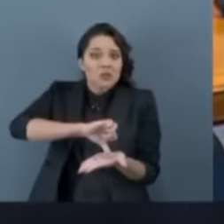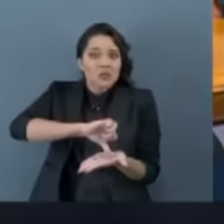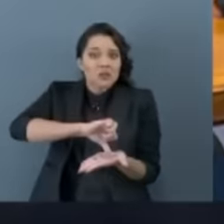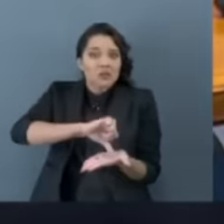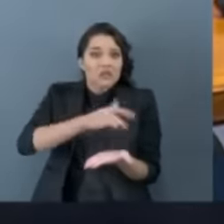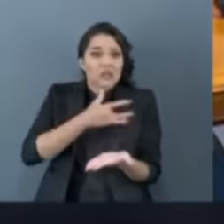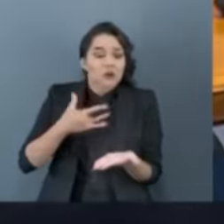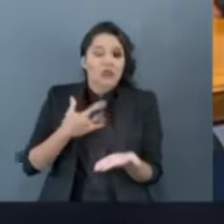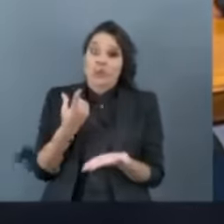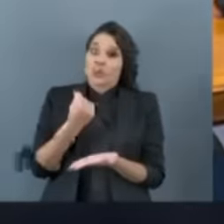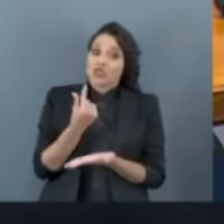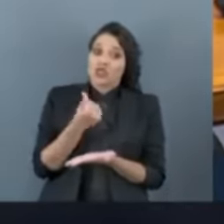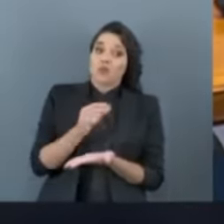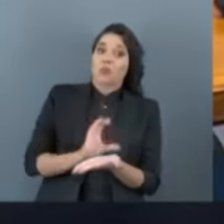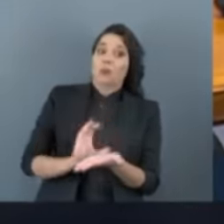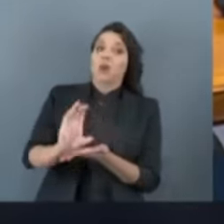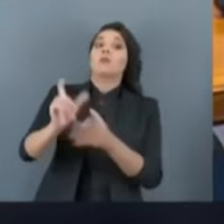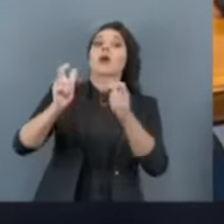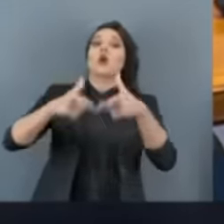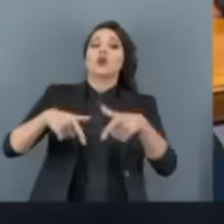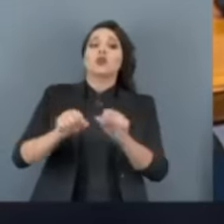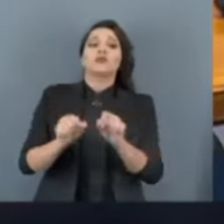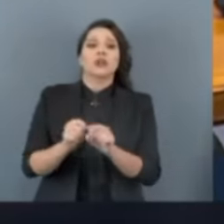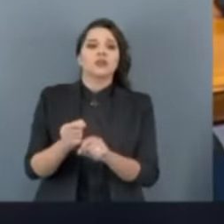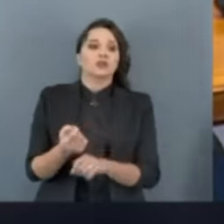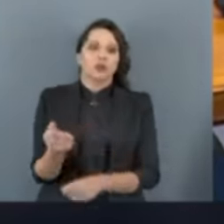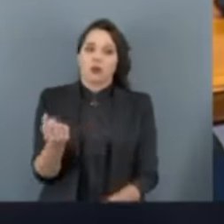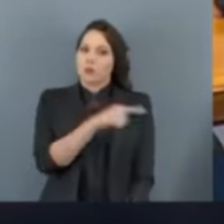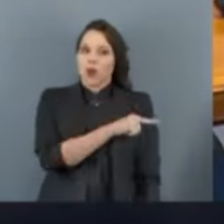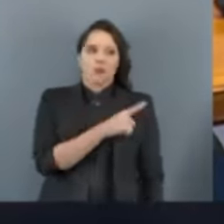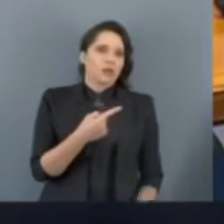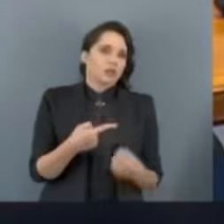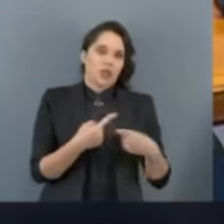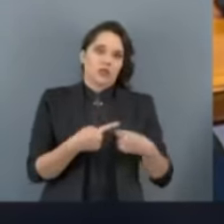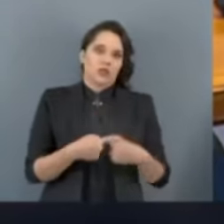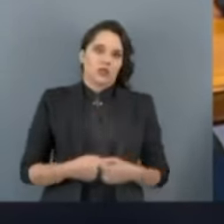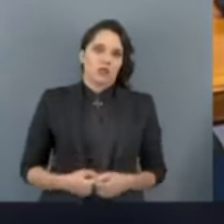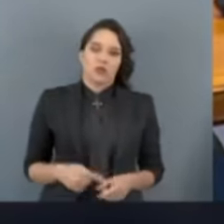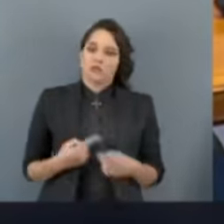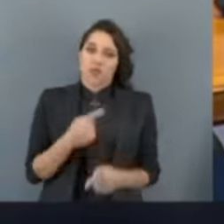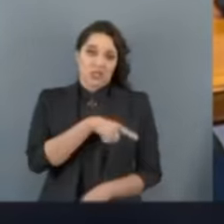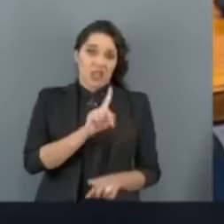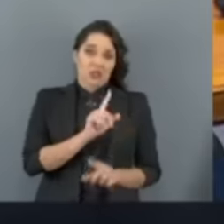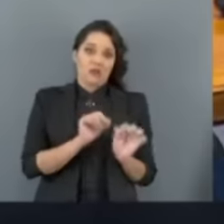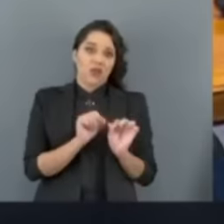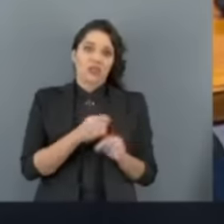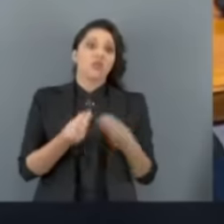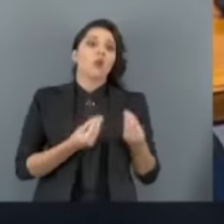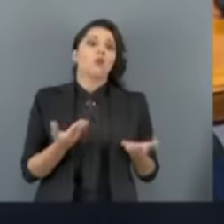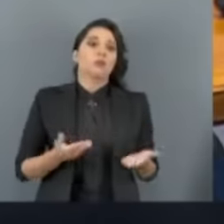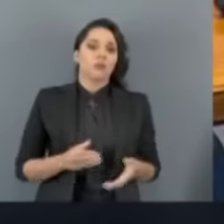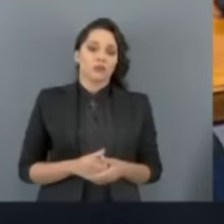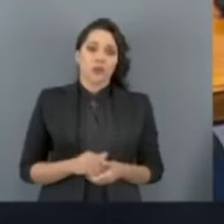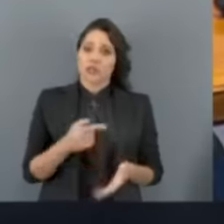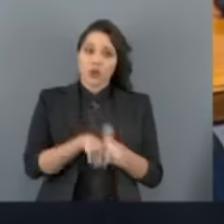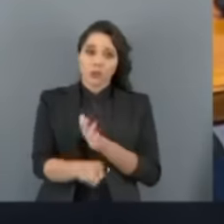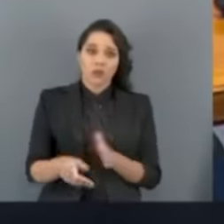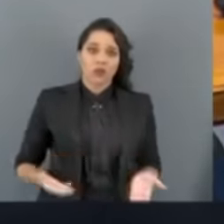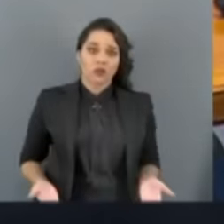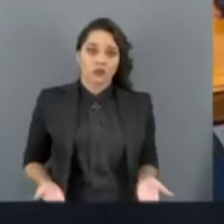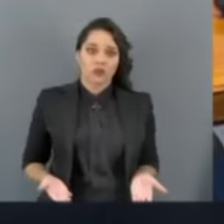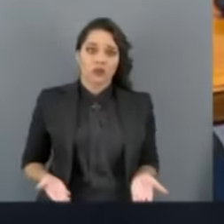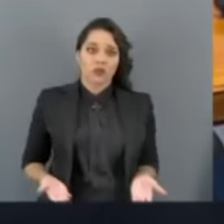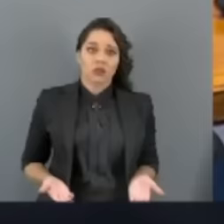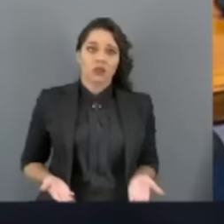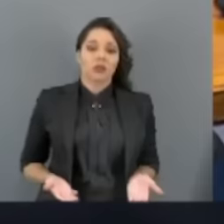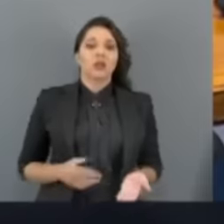dinheiro deveria de ir para onde se faz esses exames e não para lá, né? Porque se lá não faz, como é que ele recebe? Essa é a pergunta. Te